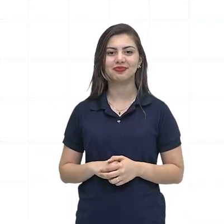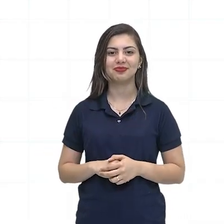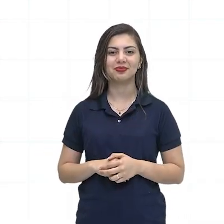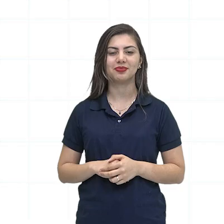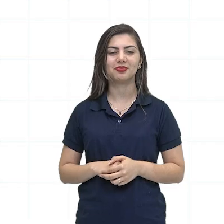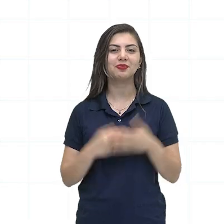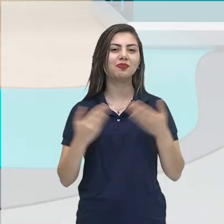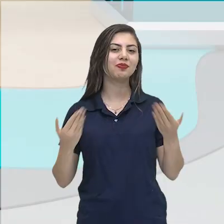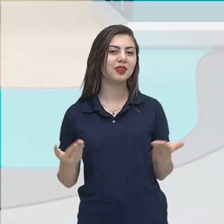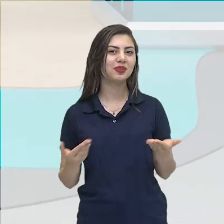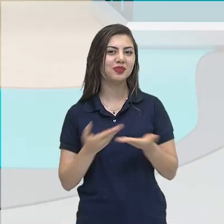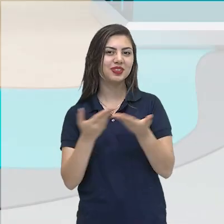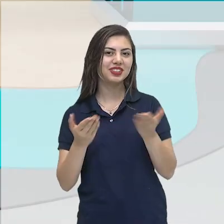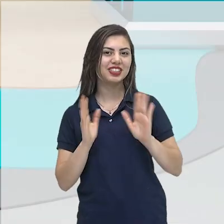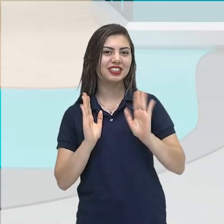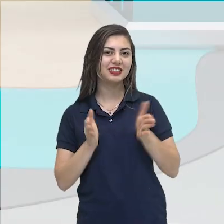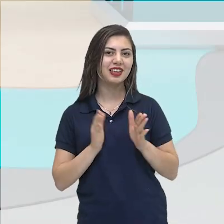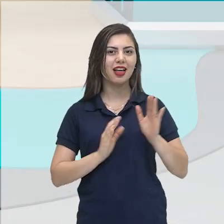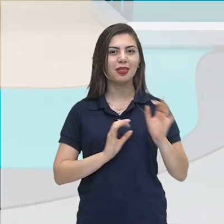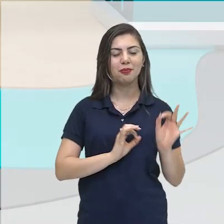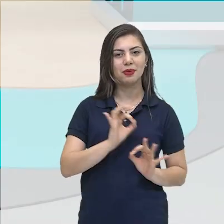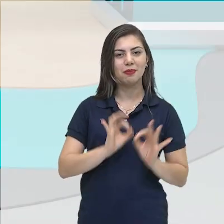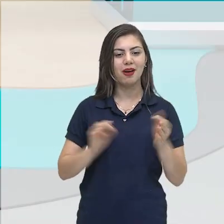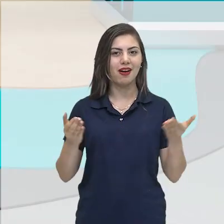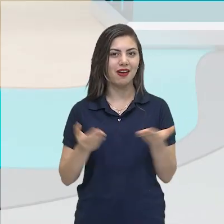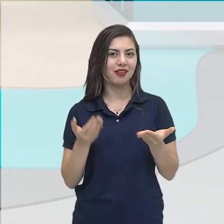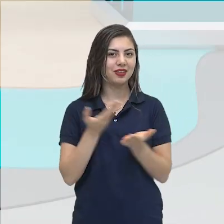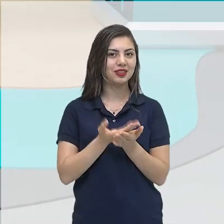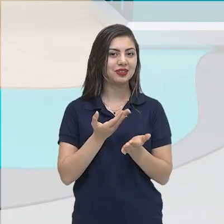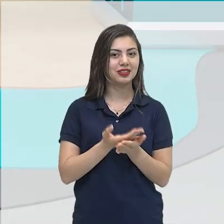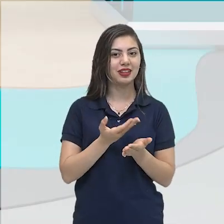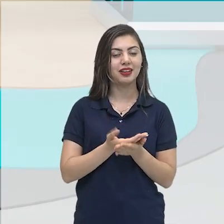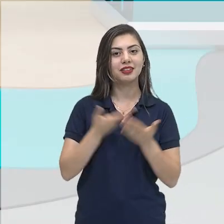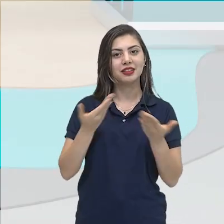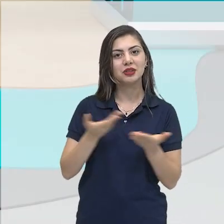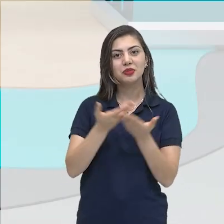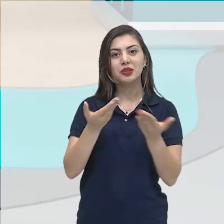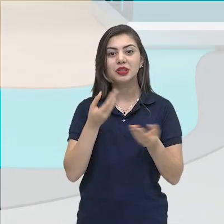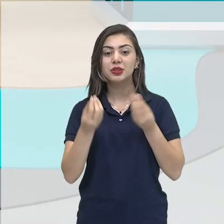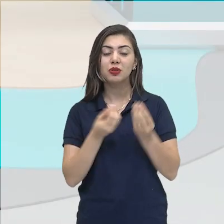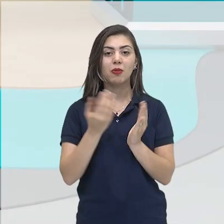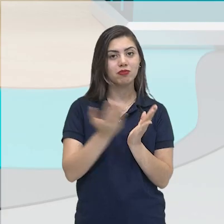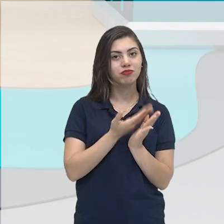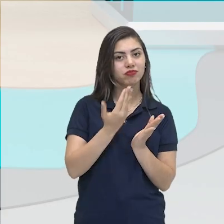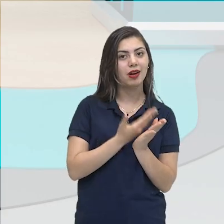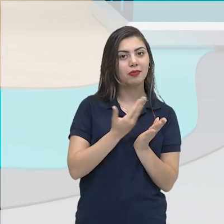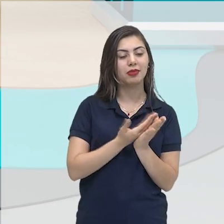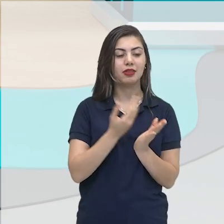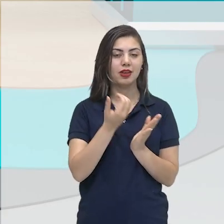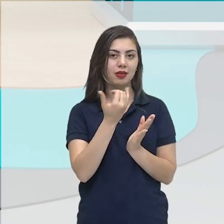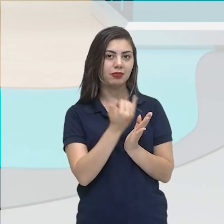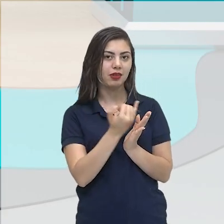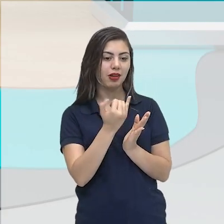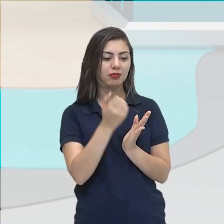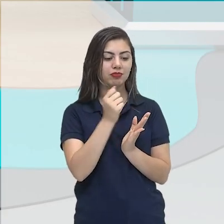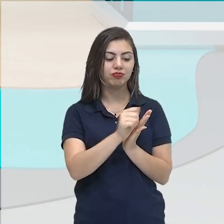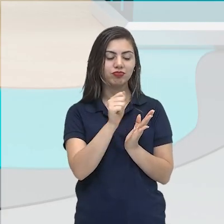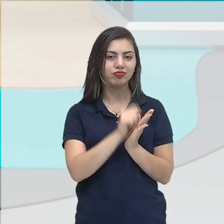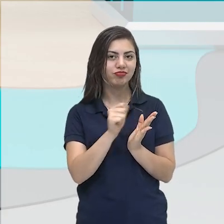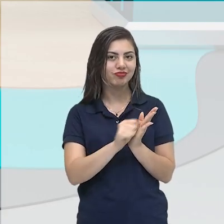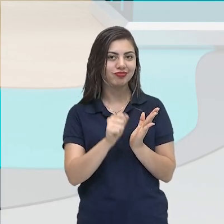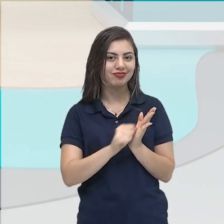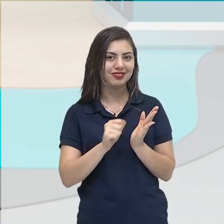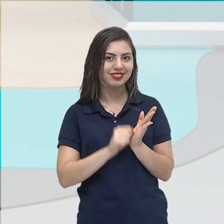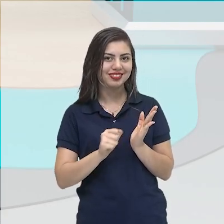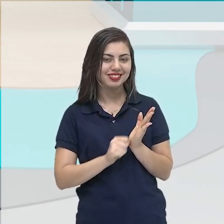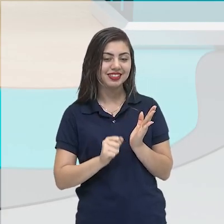e avaliação. E aí? Estão preparados para esse momento? Já peço que vocês busquem o caderno, o lápis, a